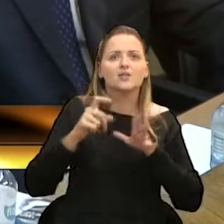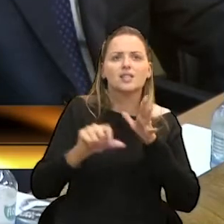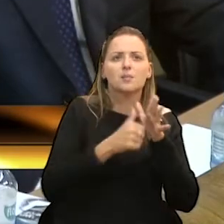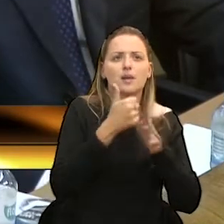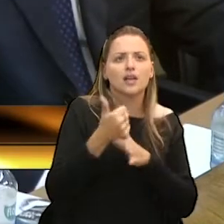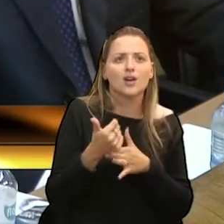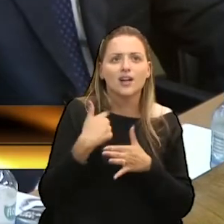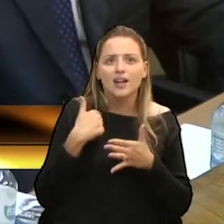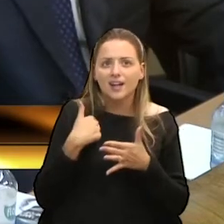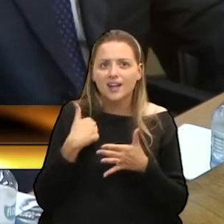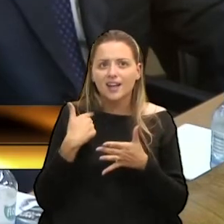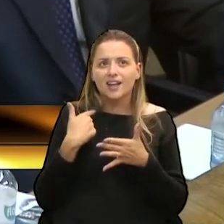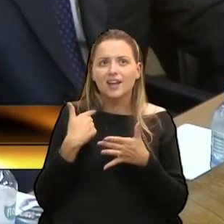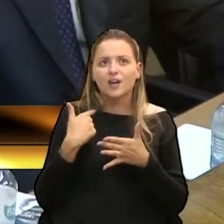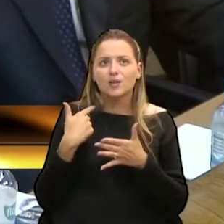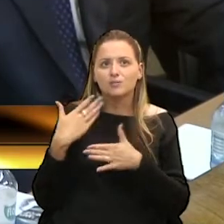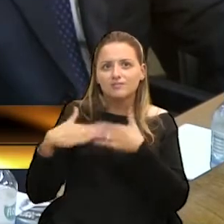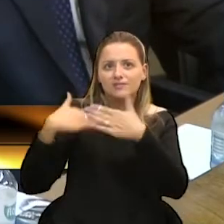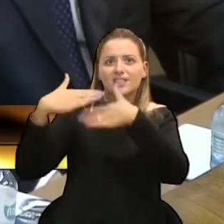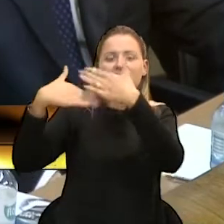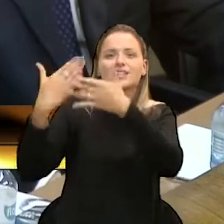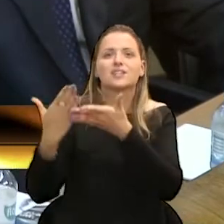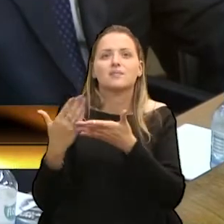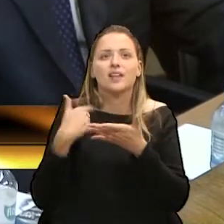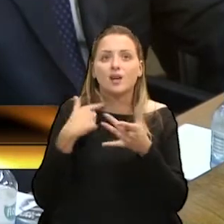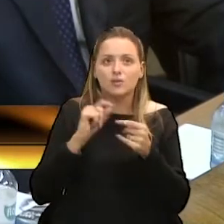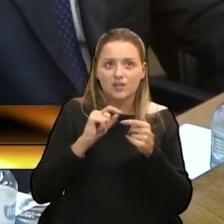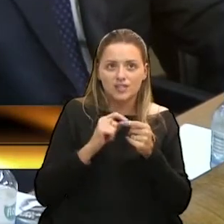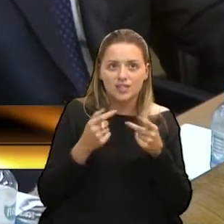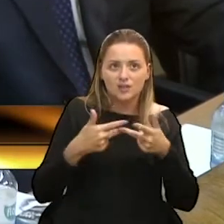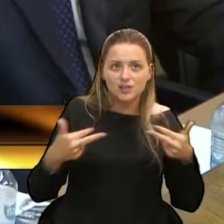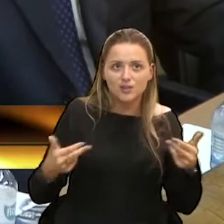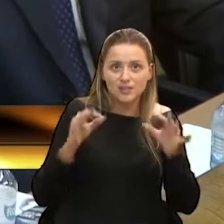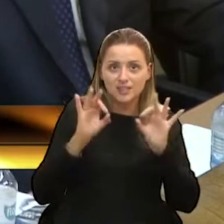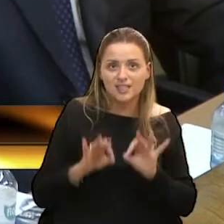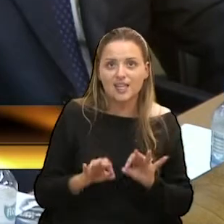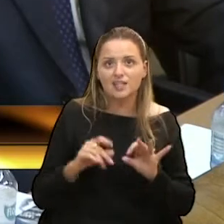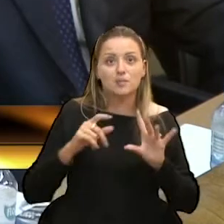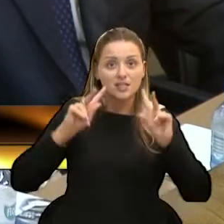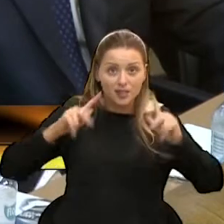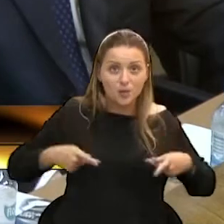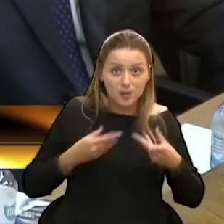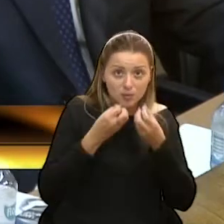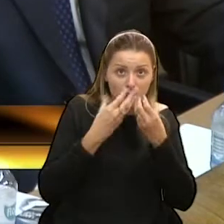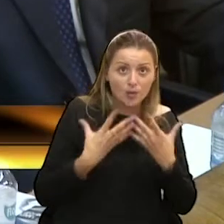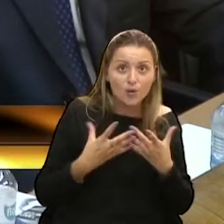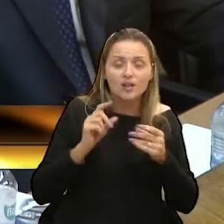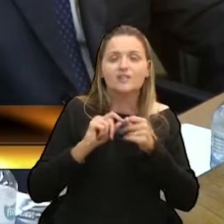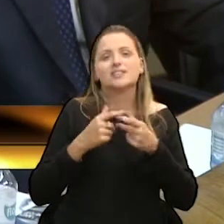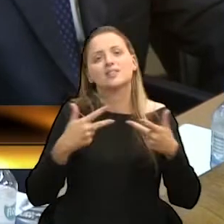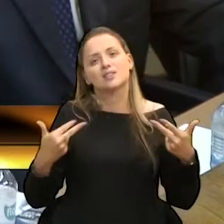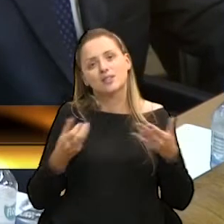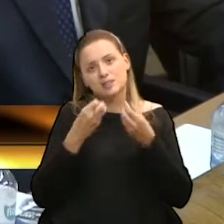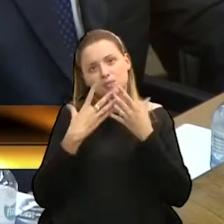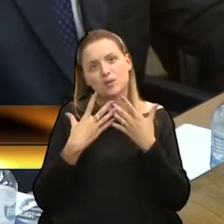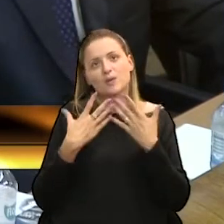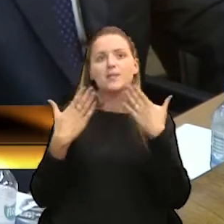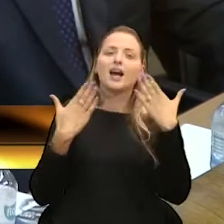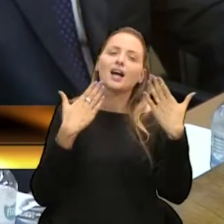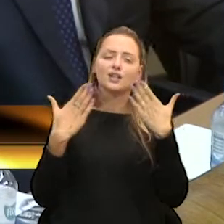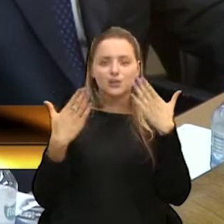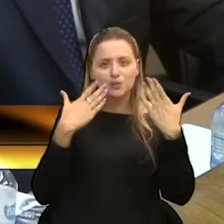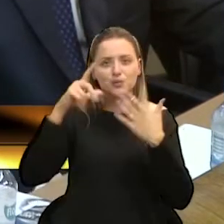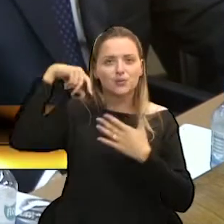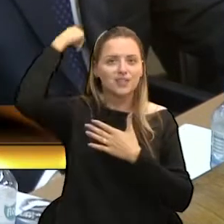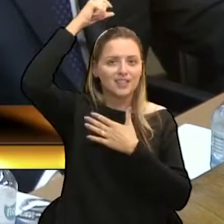tenho trilhado este caminho para realmente me tornar uma pessoa de bem, um ser humano de bem? Então, a dúvida que o Espiritismo sempre propõe